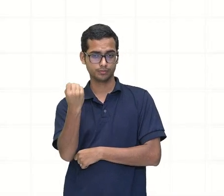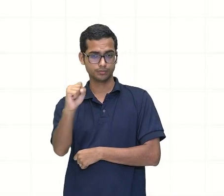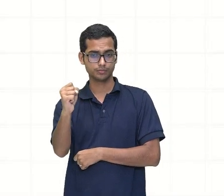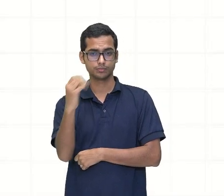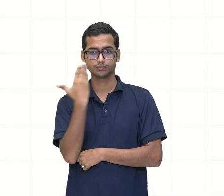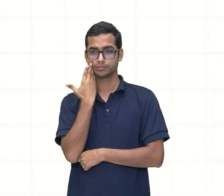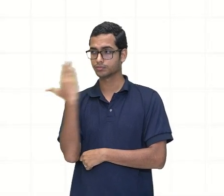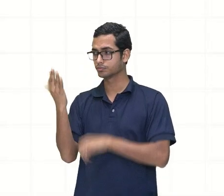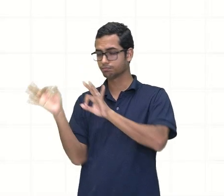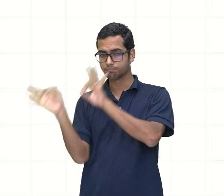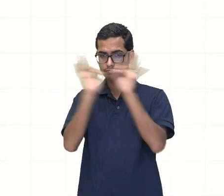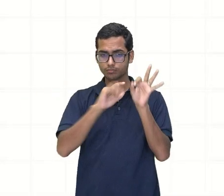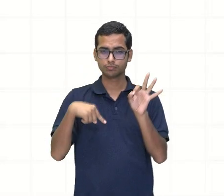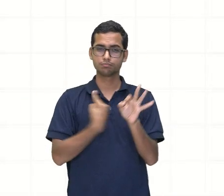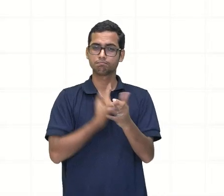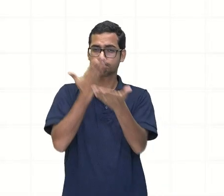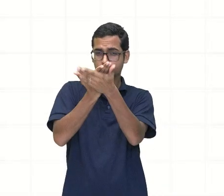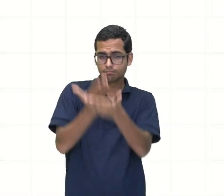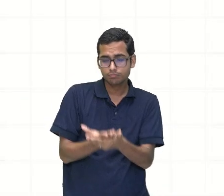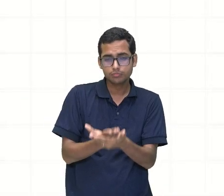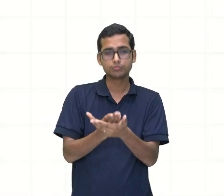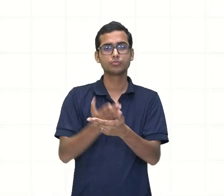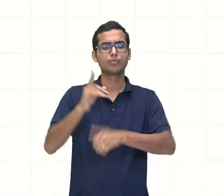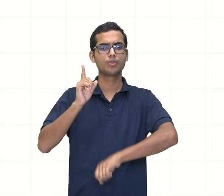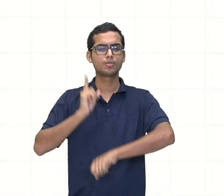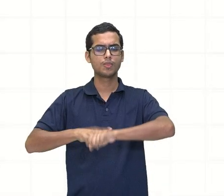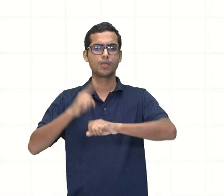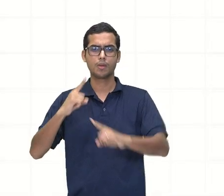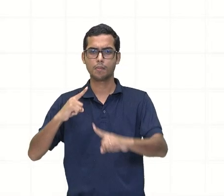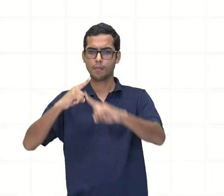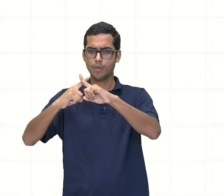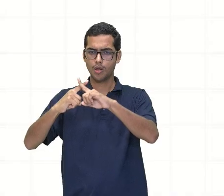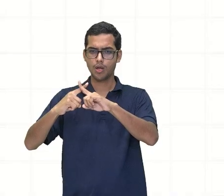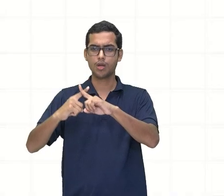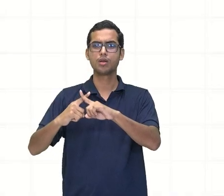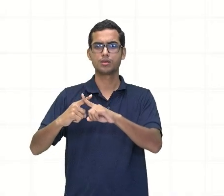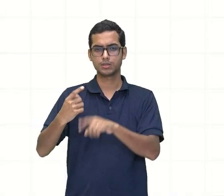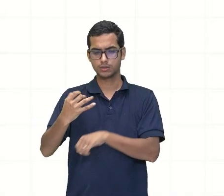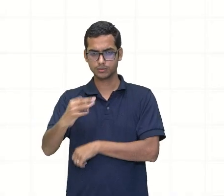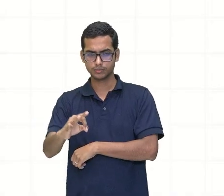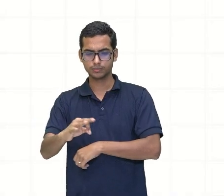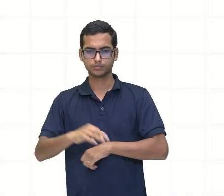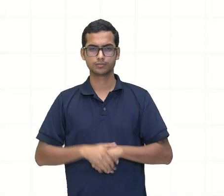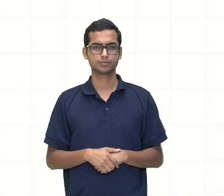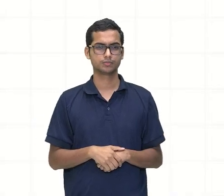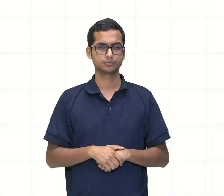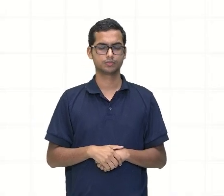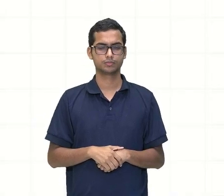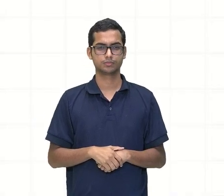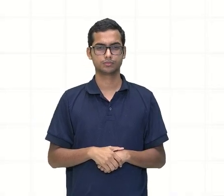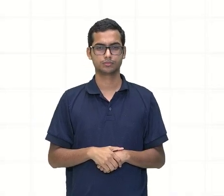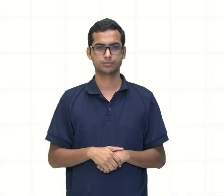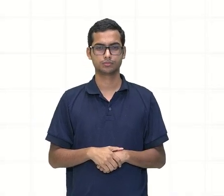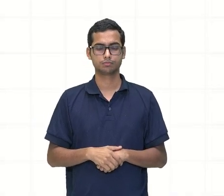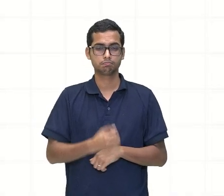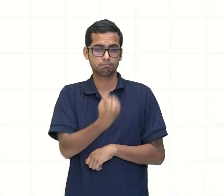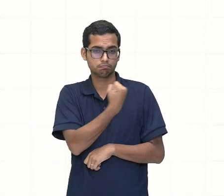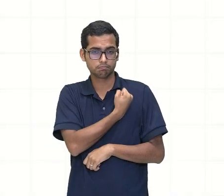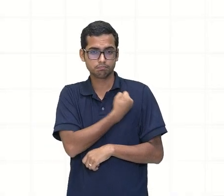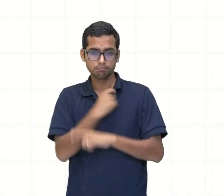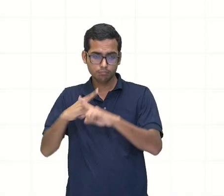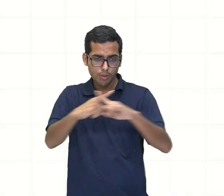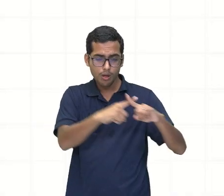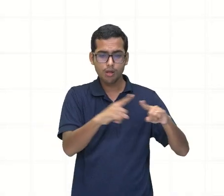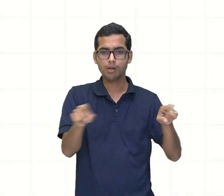gente acabou de ver aqui, ó. Basta a gente ir multiplicando, tá bom, pessoal? Pelos números ali, do